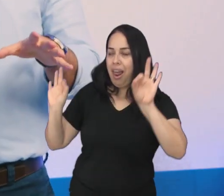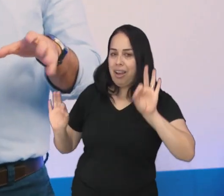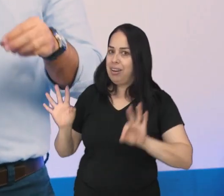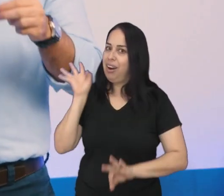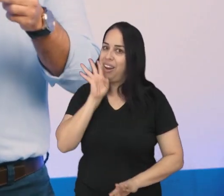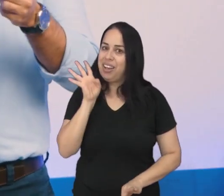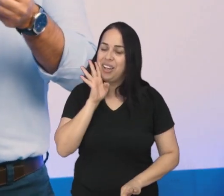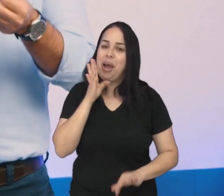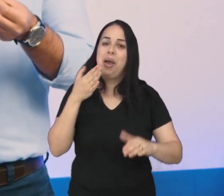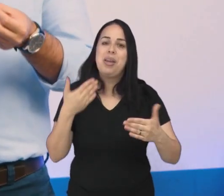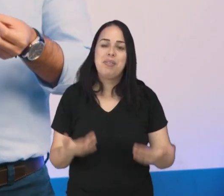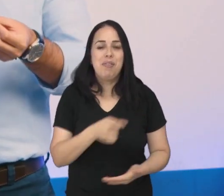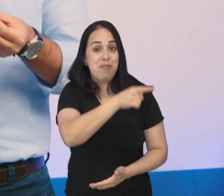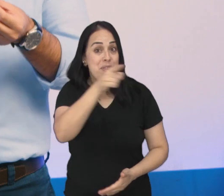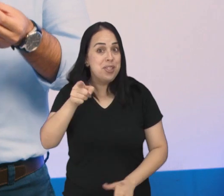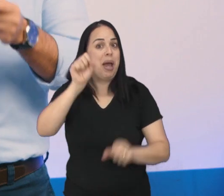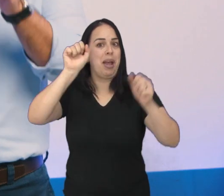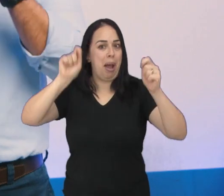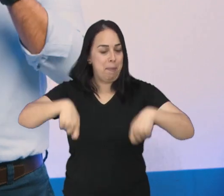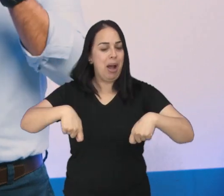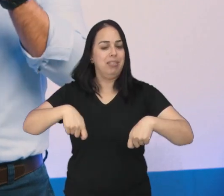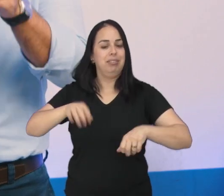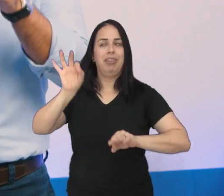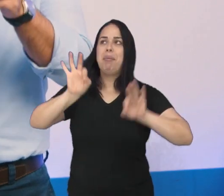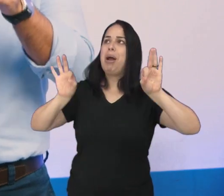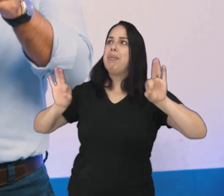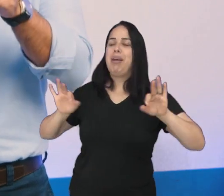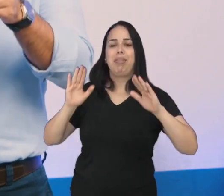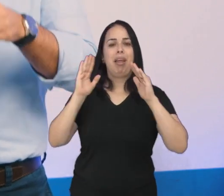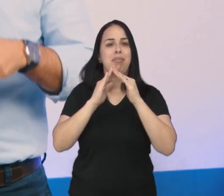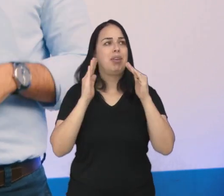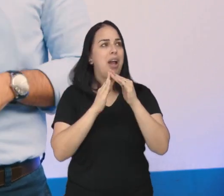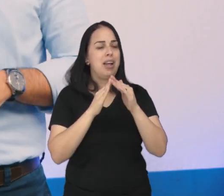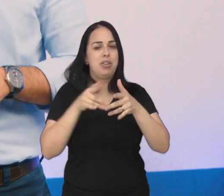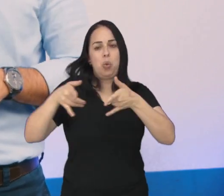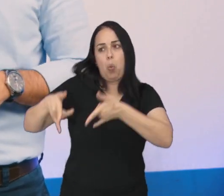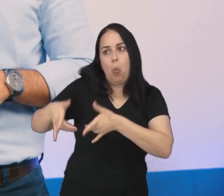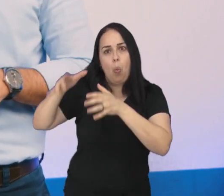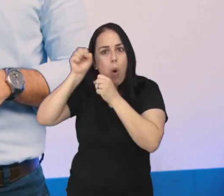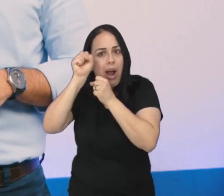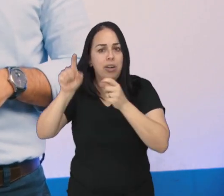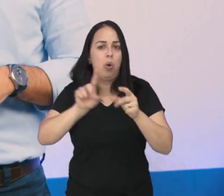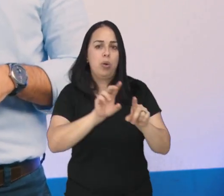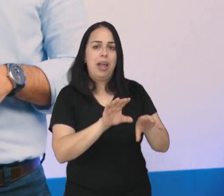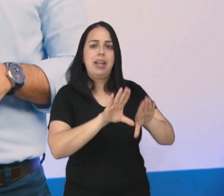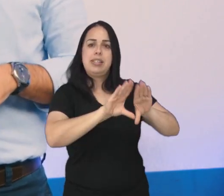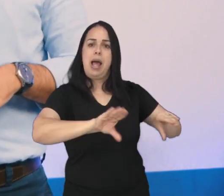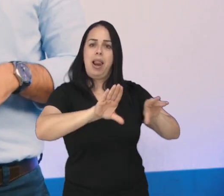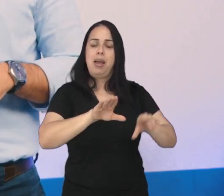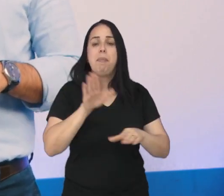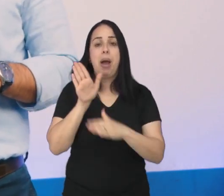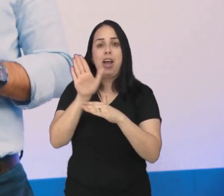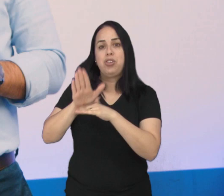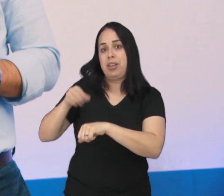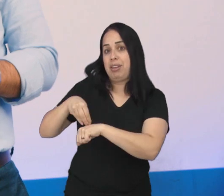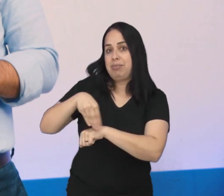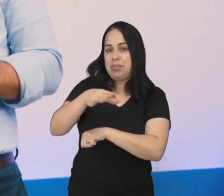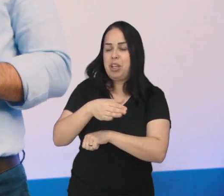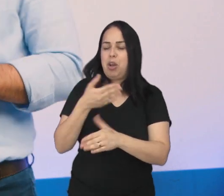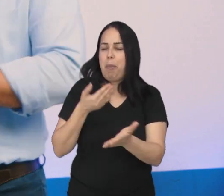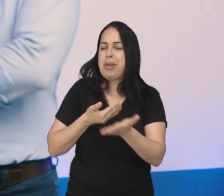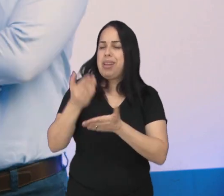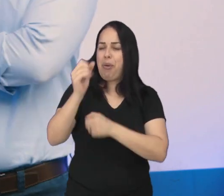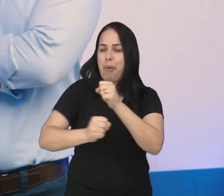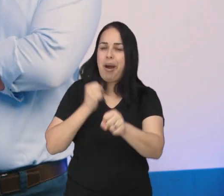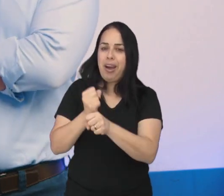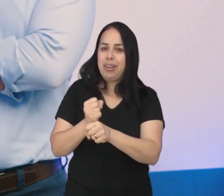cores e decorações bem legais? E o melhor, que você pode fazer no seu quarto, sala ou outro ambiente para ajudar com